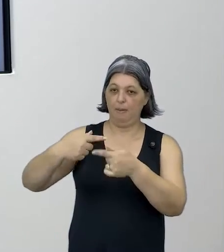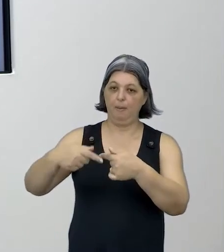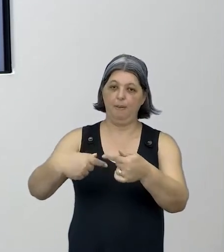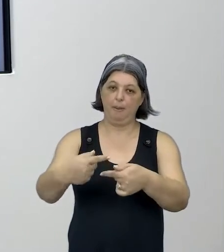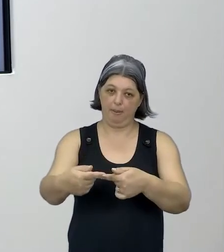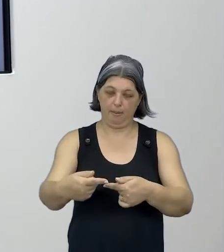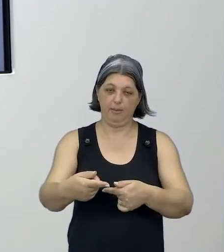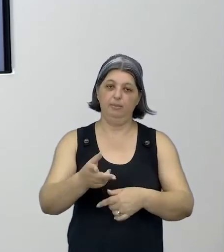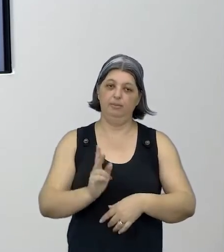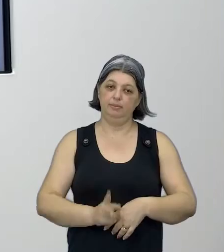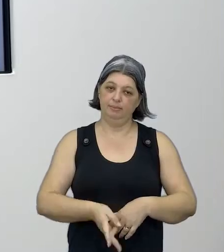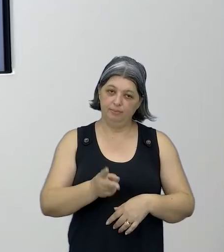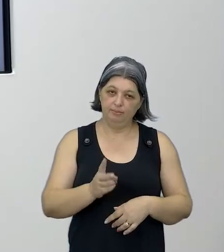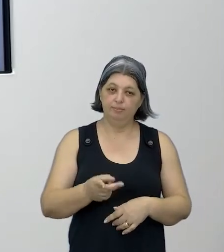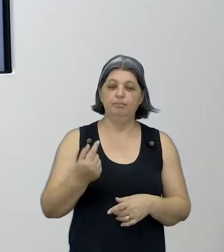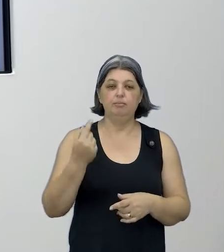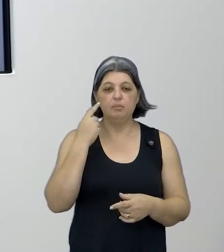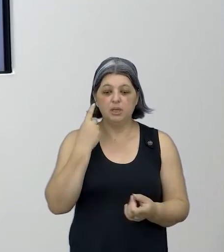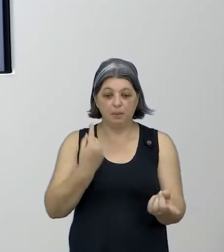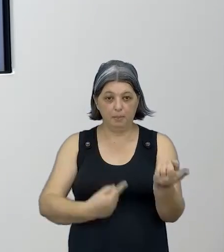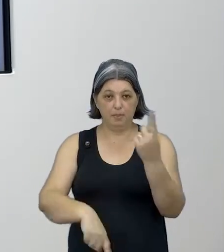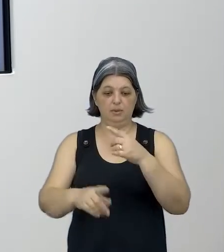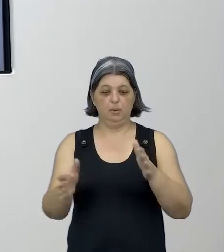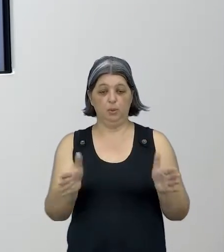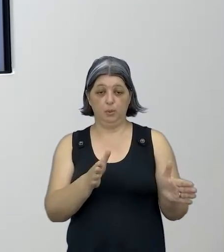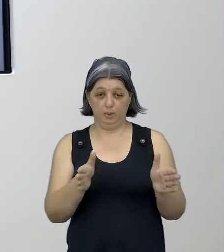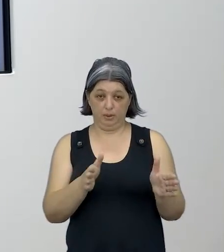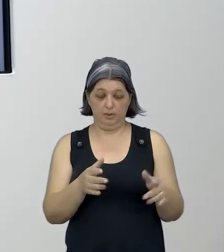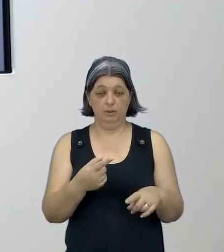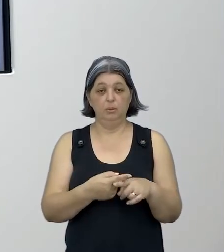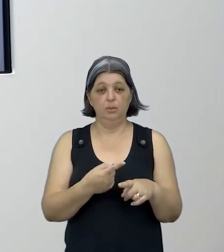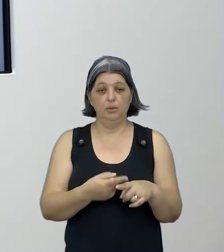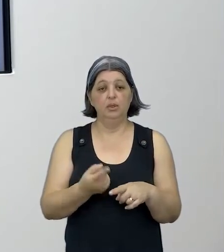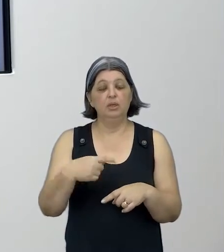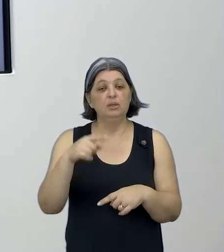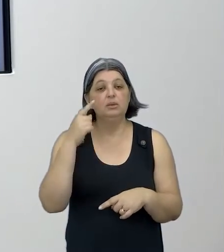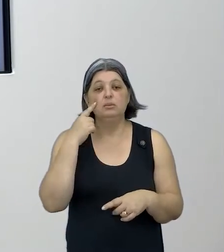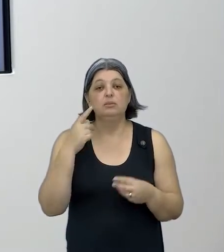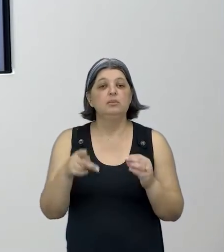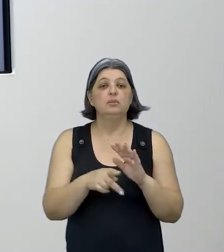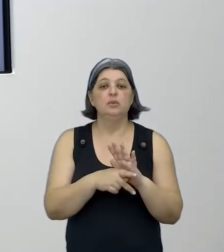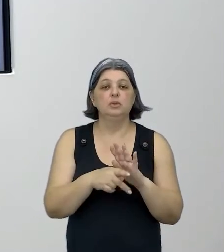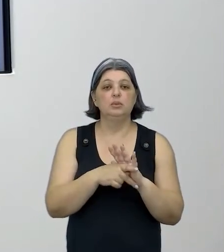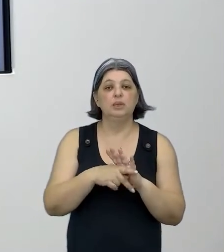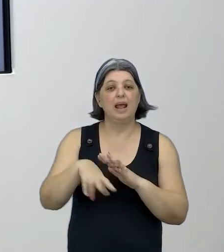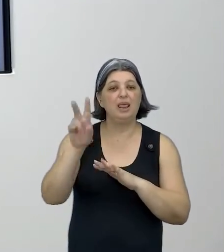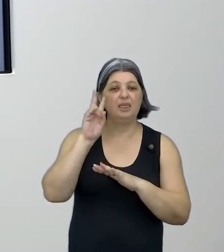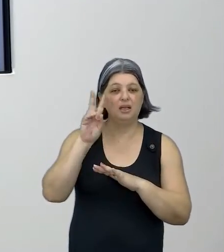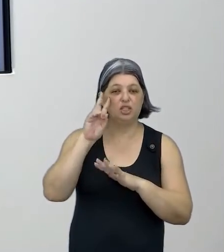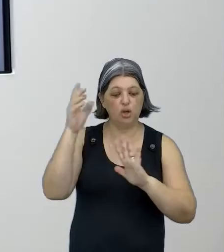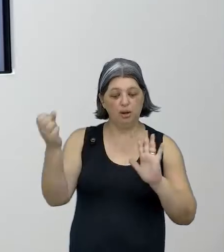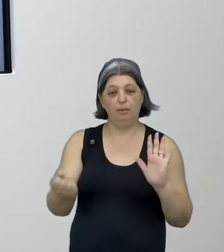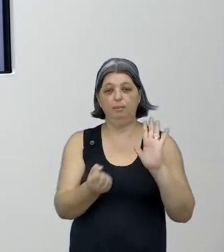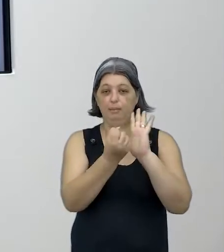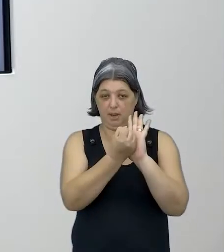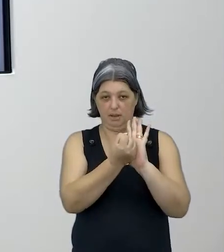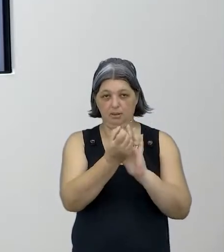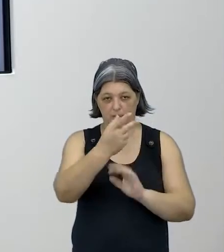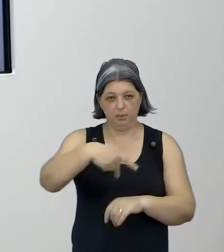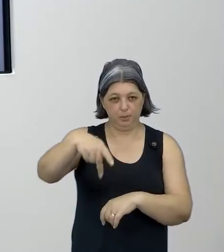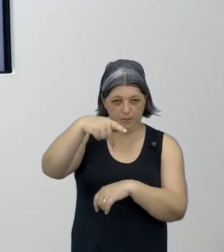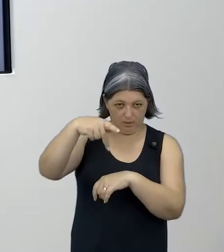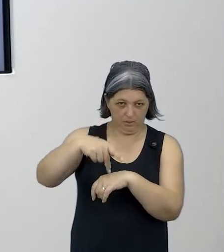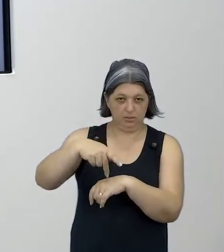prosperarem justamente a partir desse período, porque eles pegam o momento histórico do país, onde há